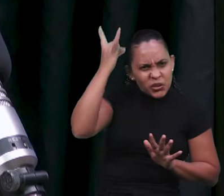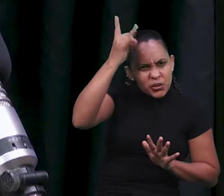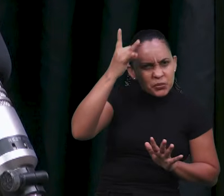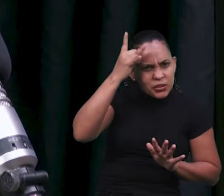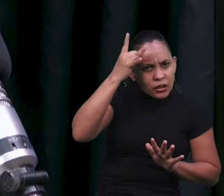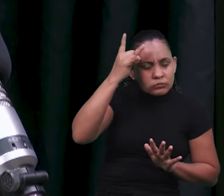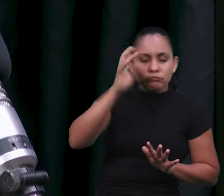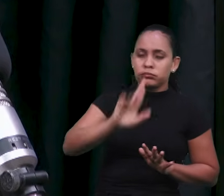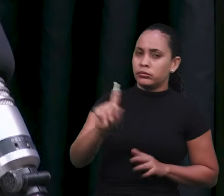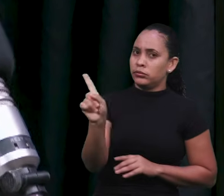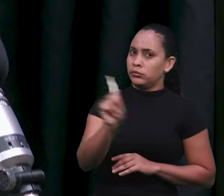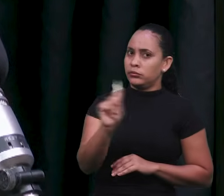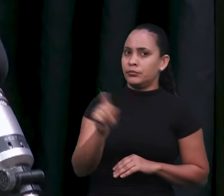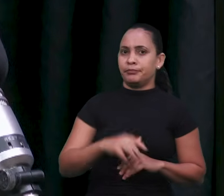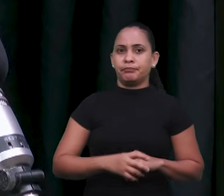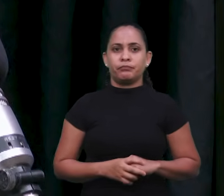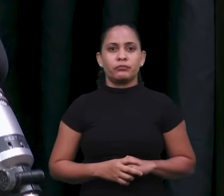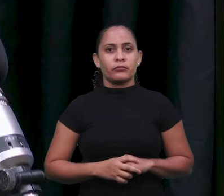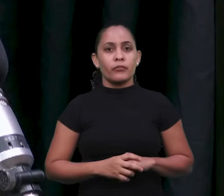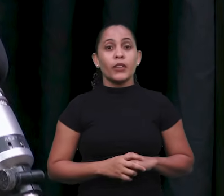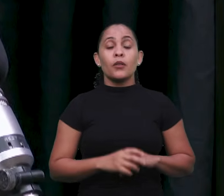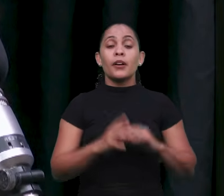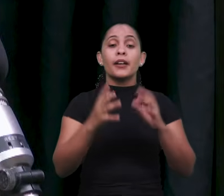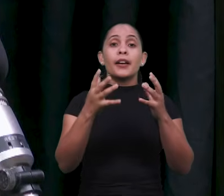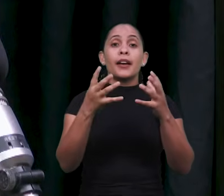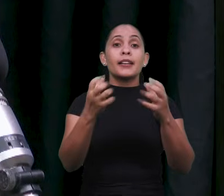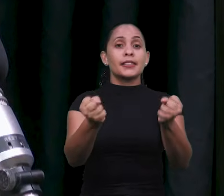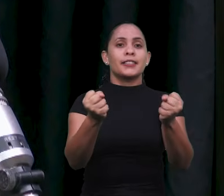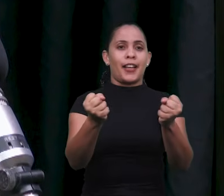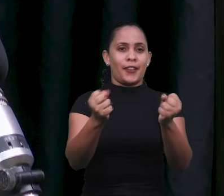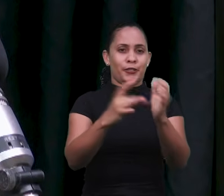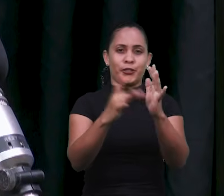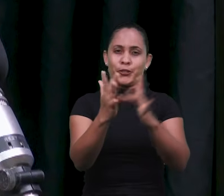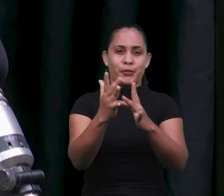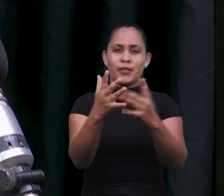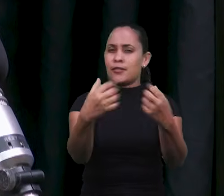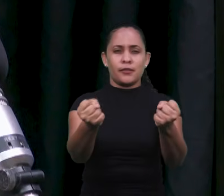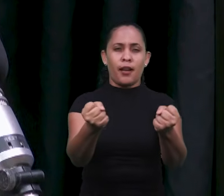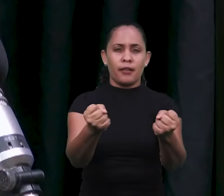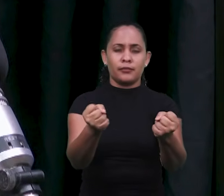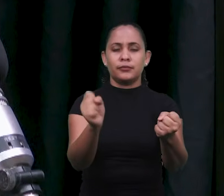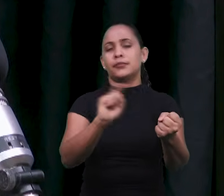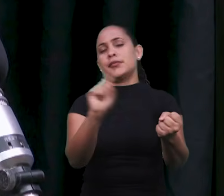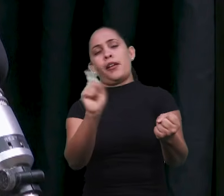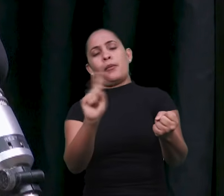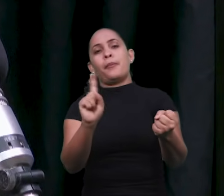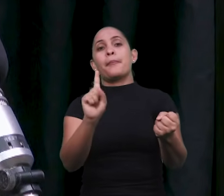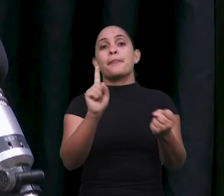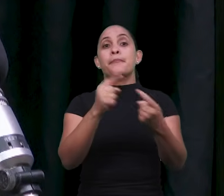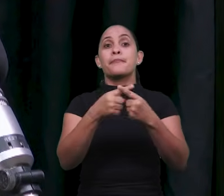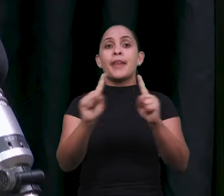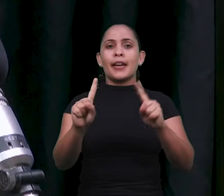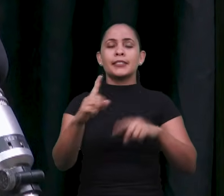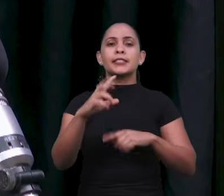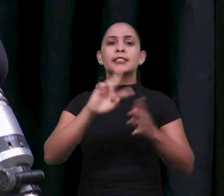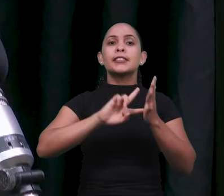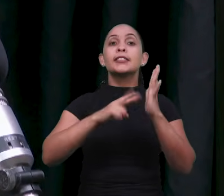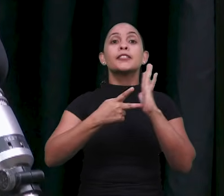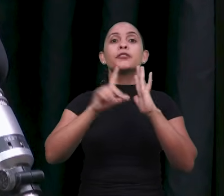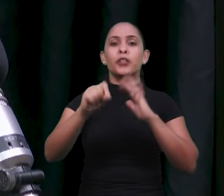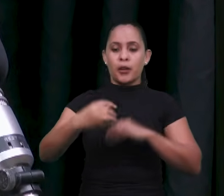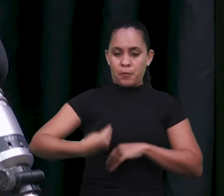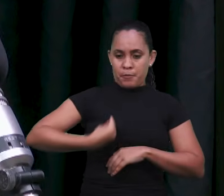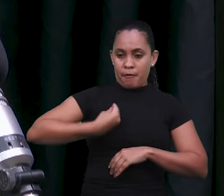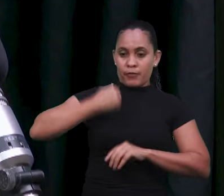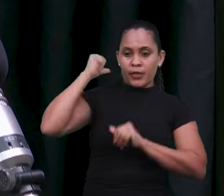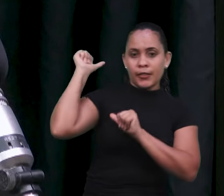nenhuma. E não é só aceitar o Senhor Jesus, mas é ter uma transformação de vida. E